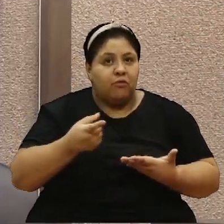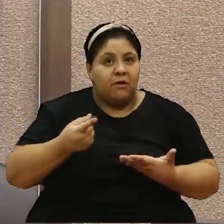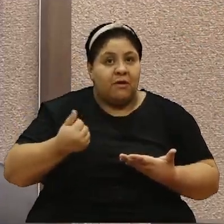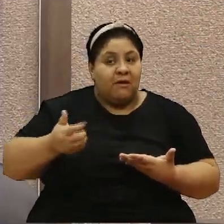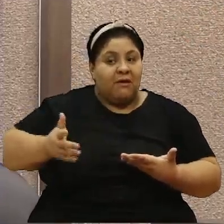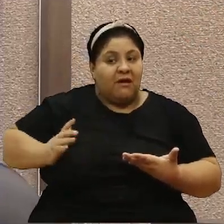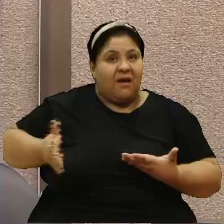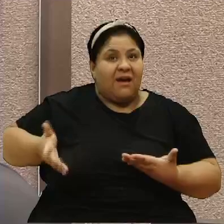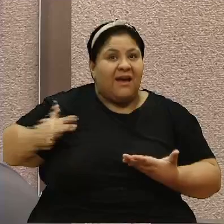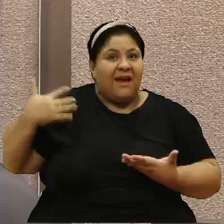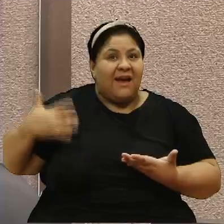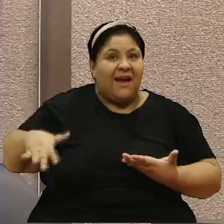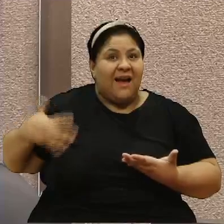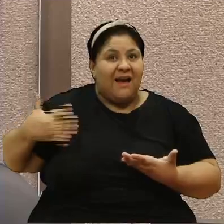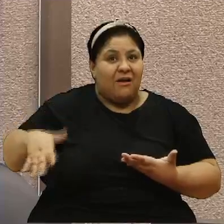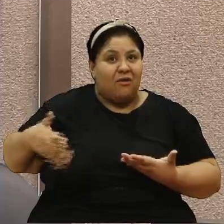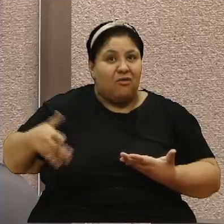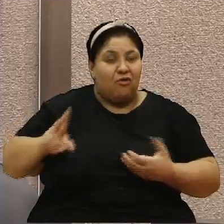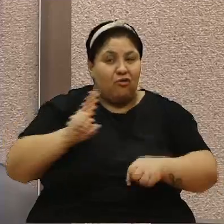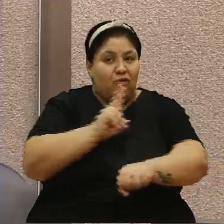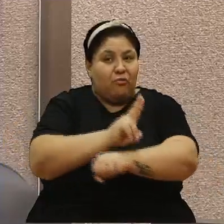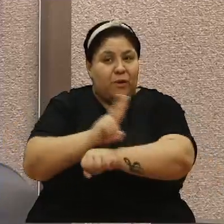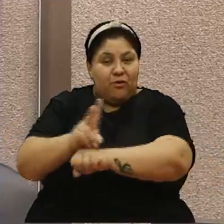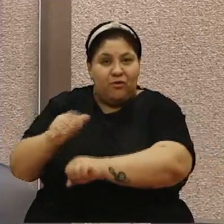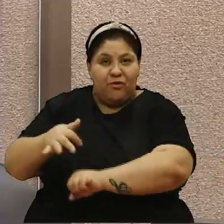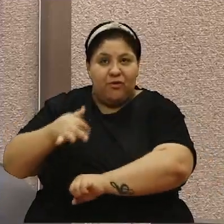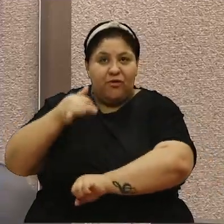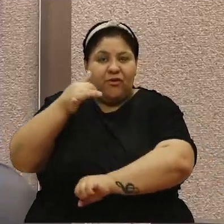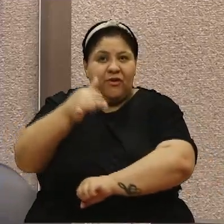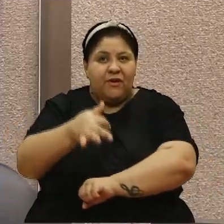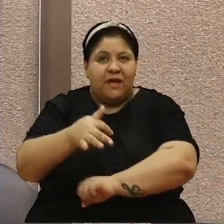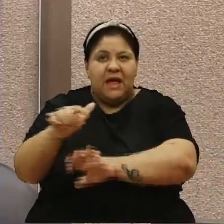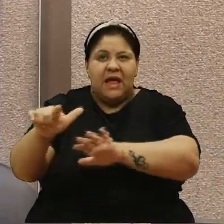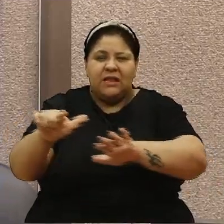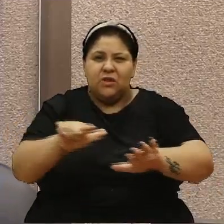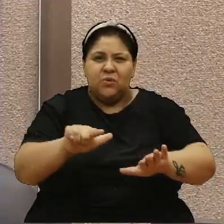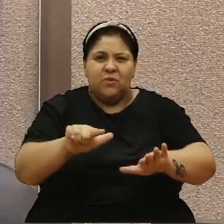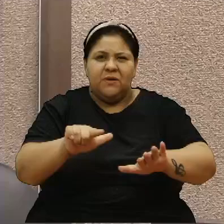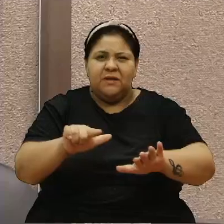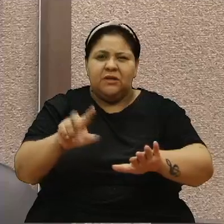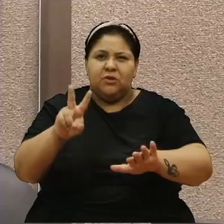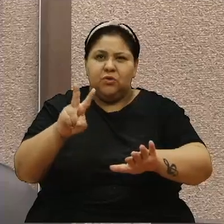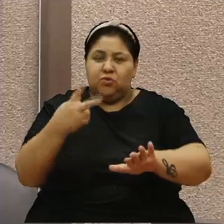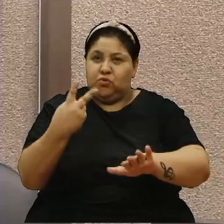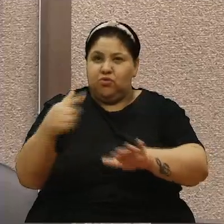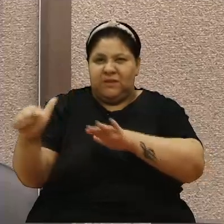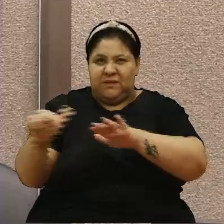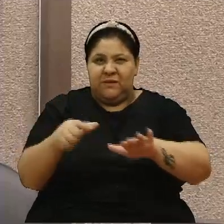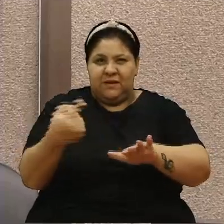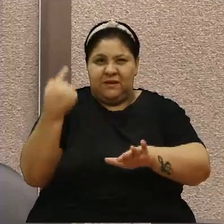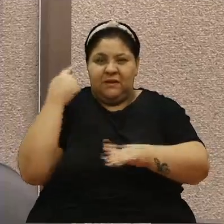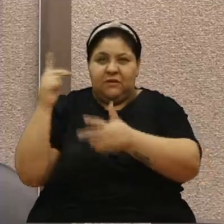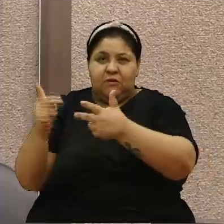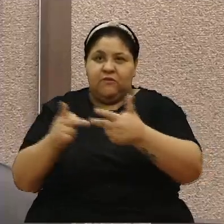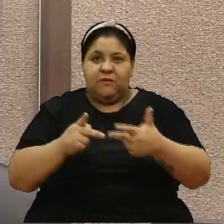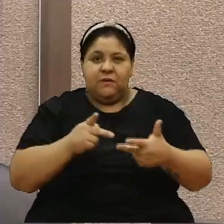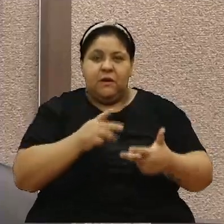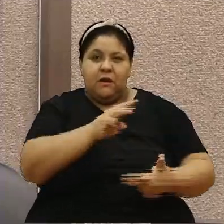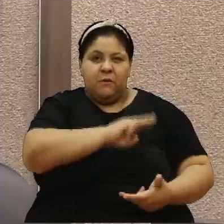há 2 semanas atrás, nós fomos visitar a Marco Polo. E eu lembro que lá na empresa tinha um